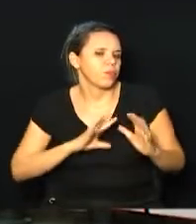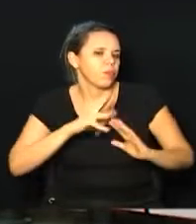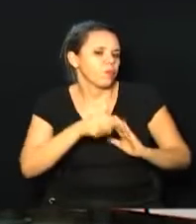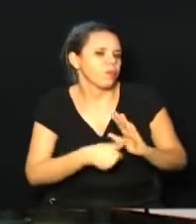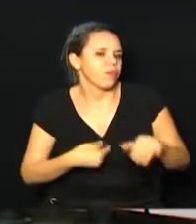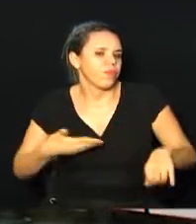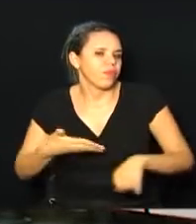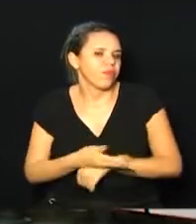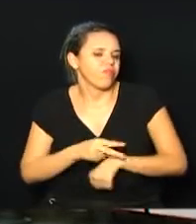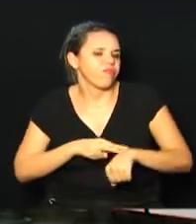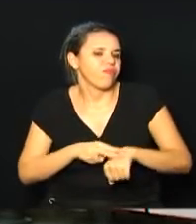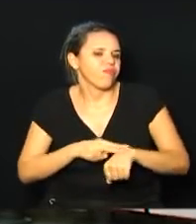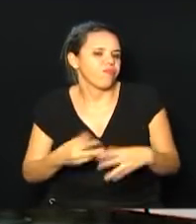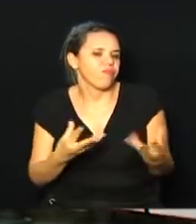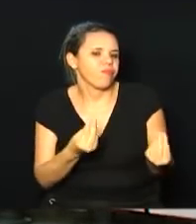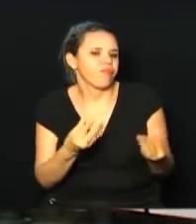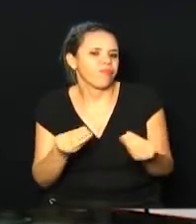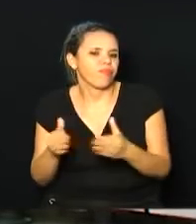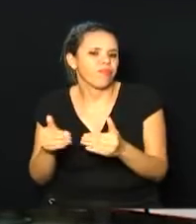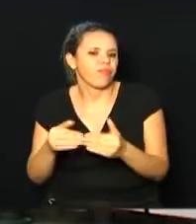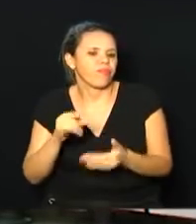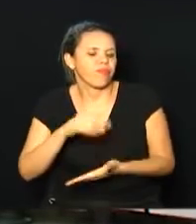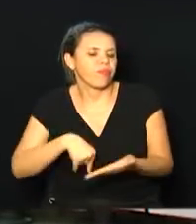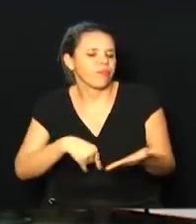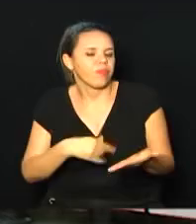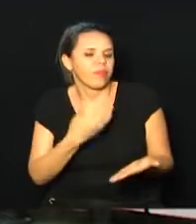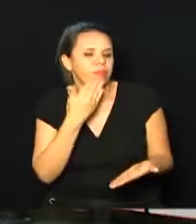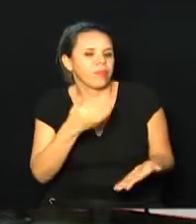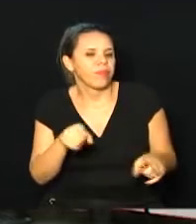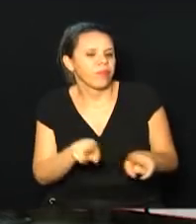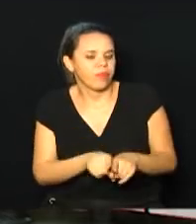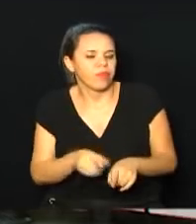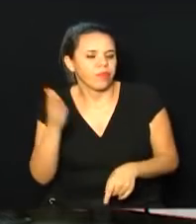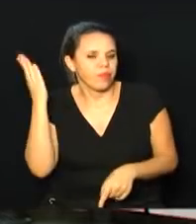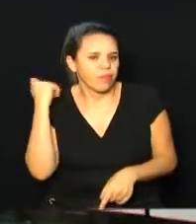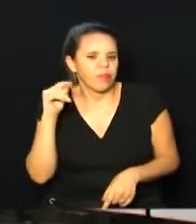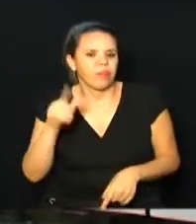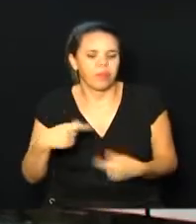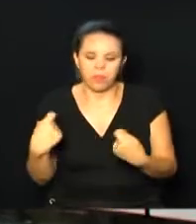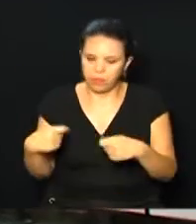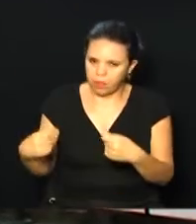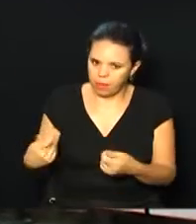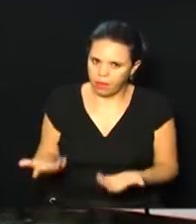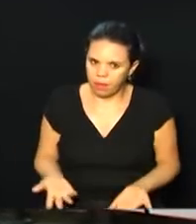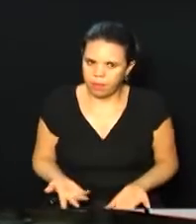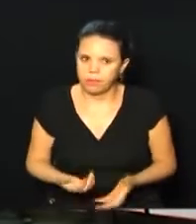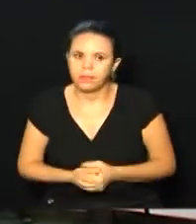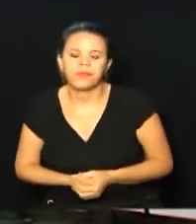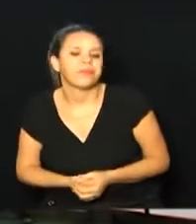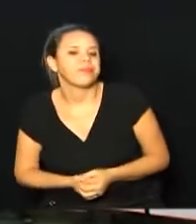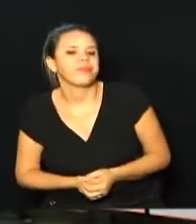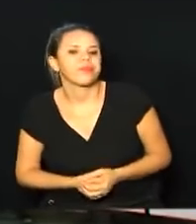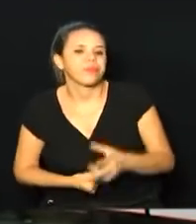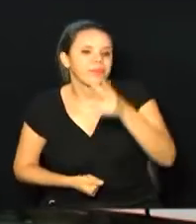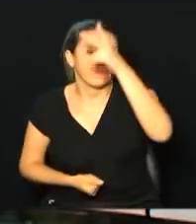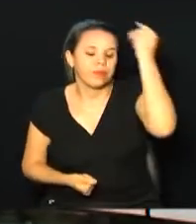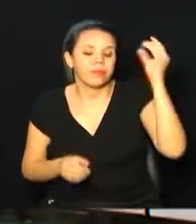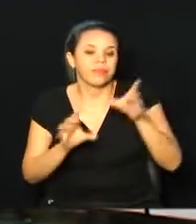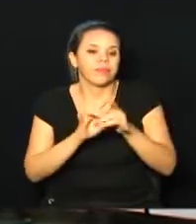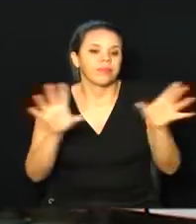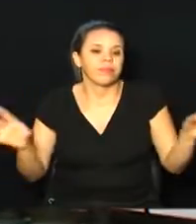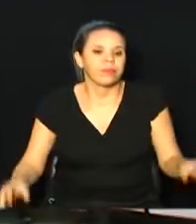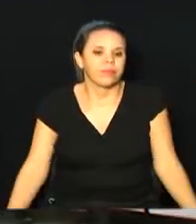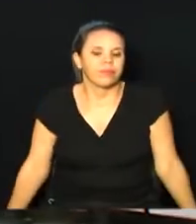do Partido Verde, tenho várias solicitações. A gente sabe que isso é uma necessidade. Então, a prefeitura disponibilizando